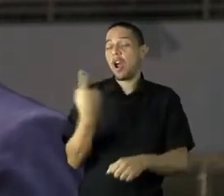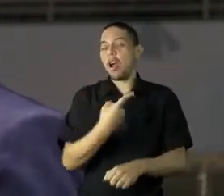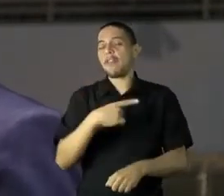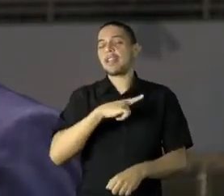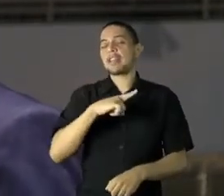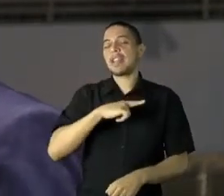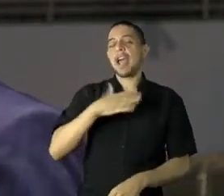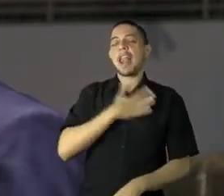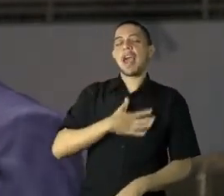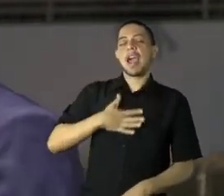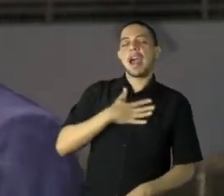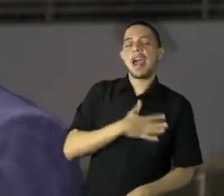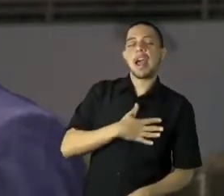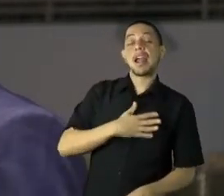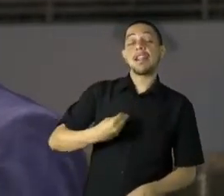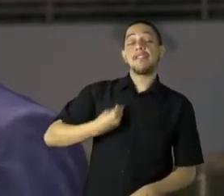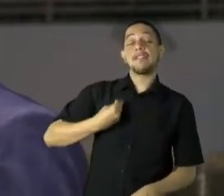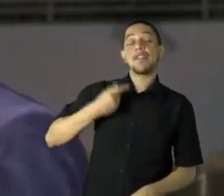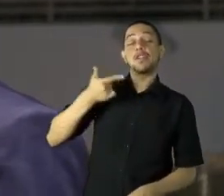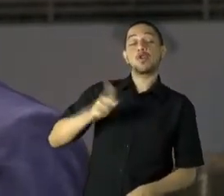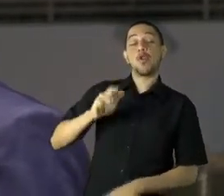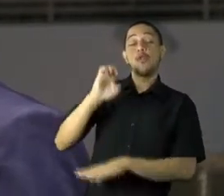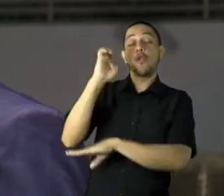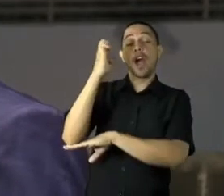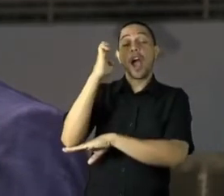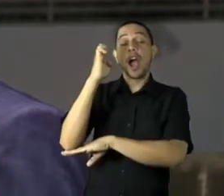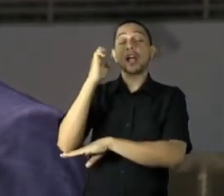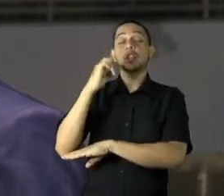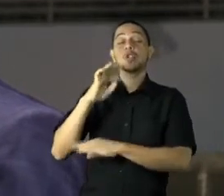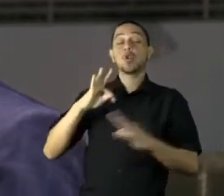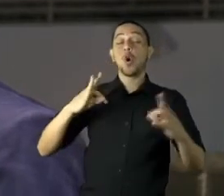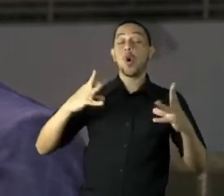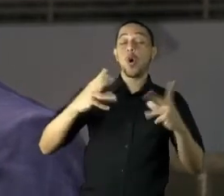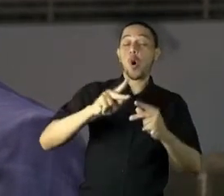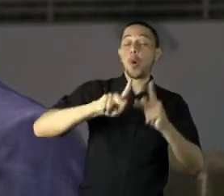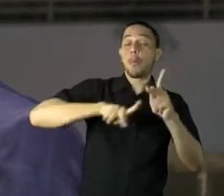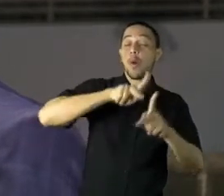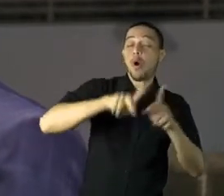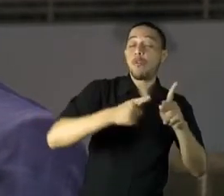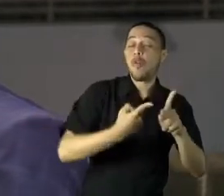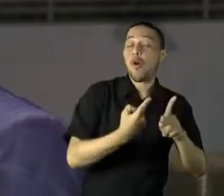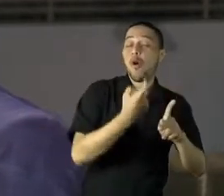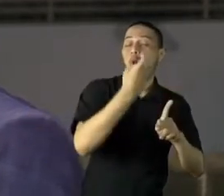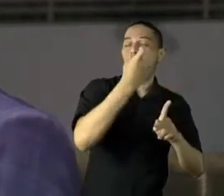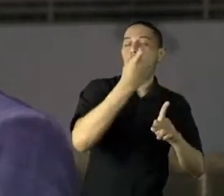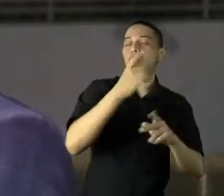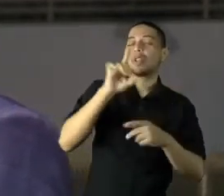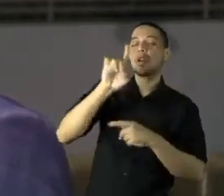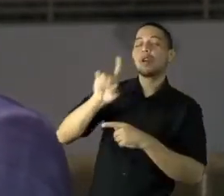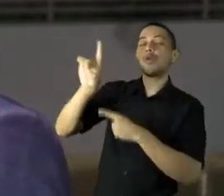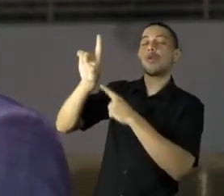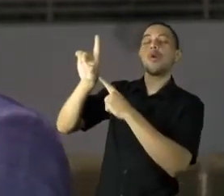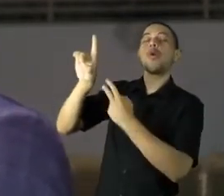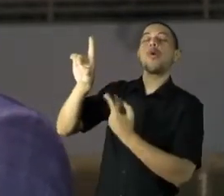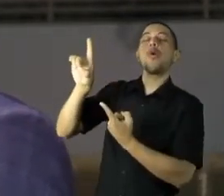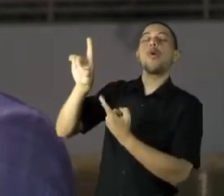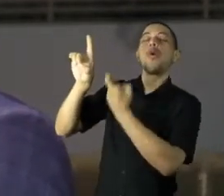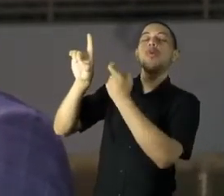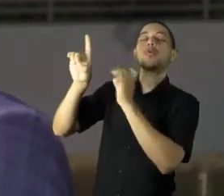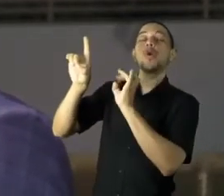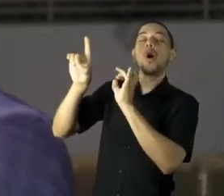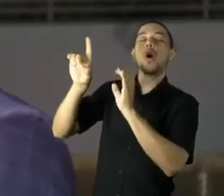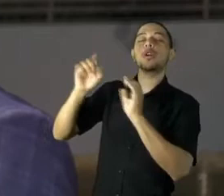sermos novamente um só povo um só senhor estarmos juntos do Senhor por toda a eternidade